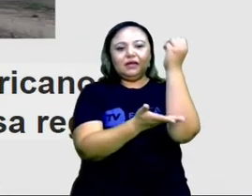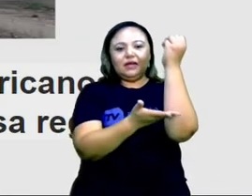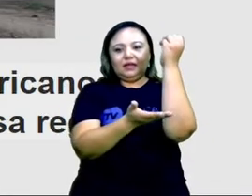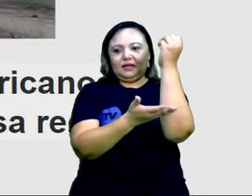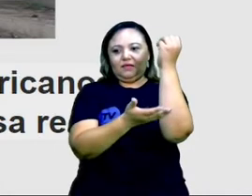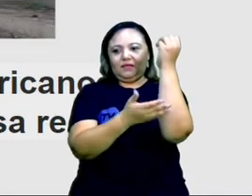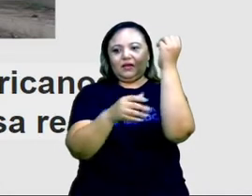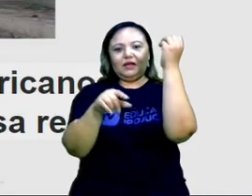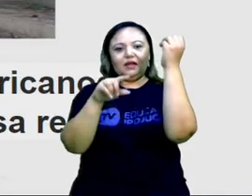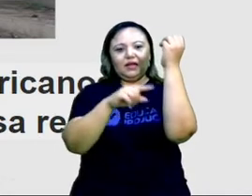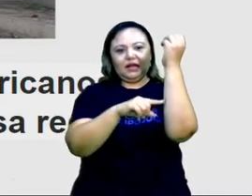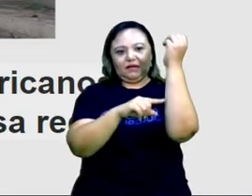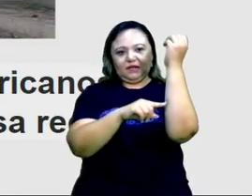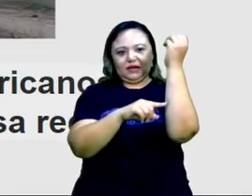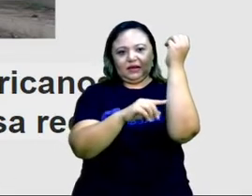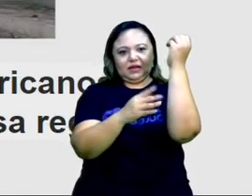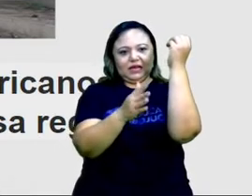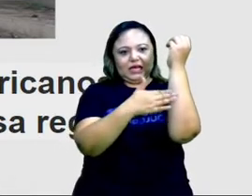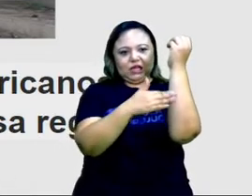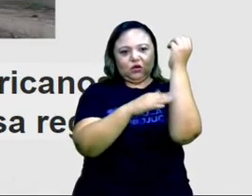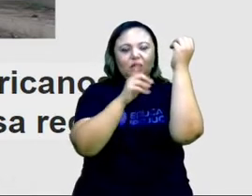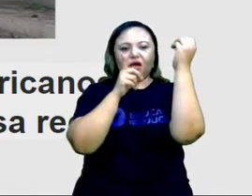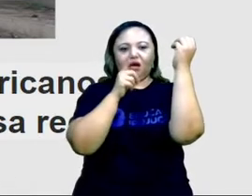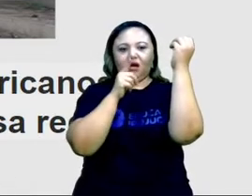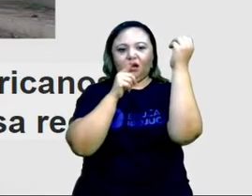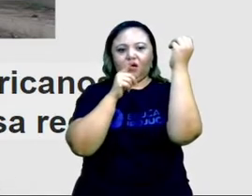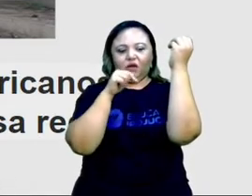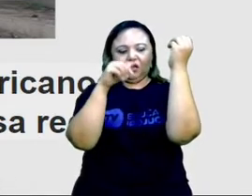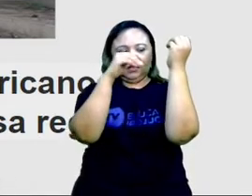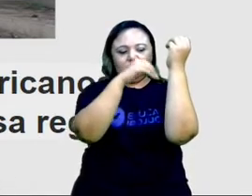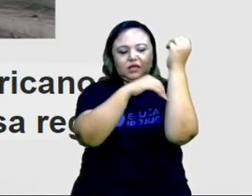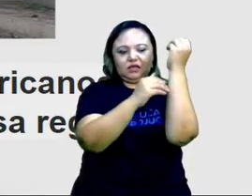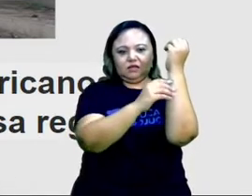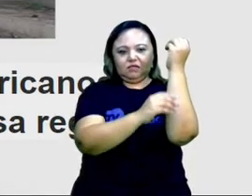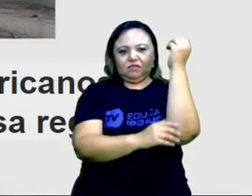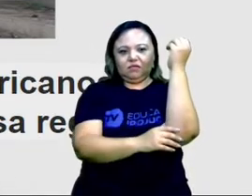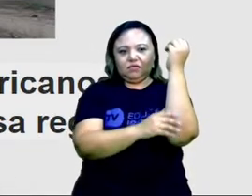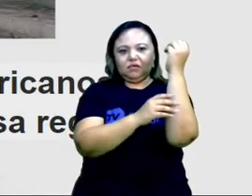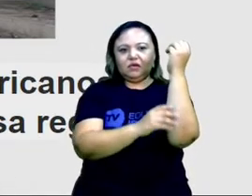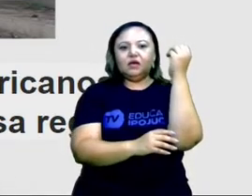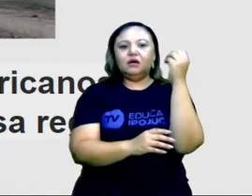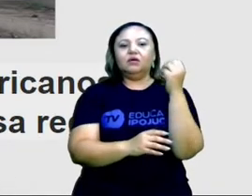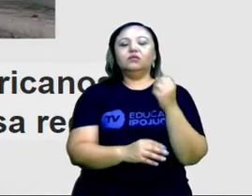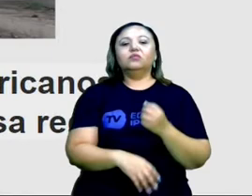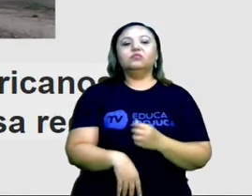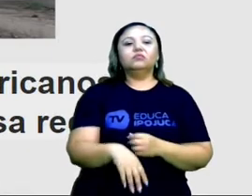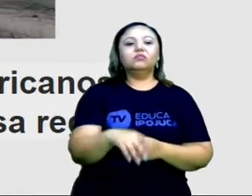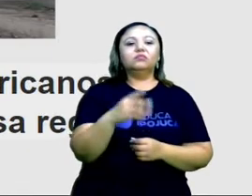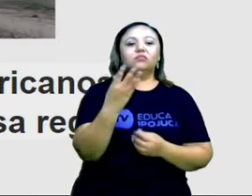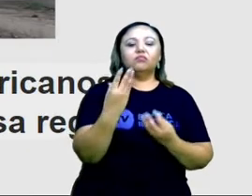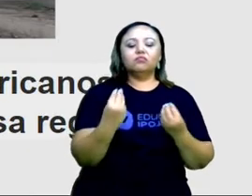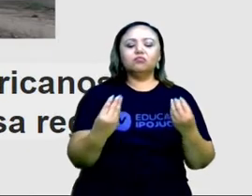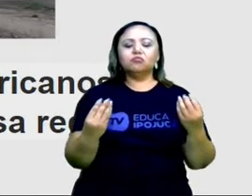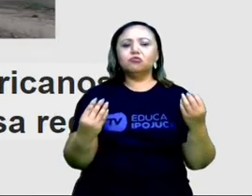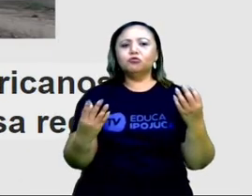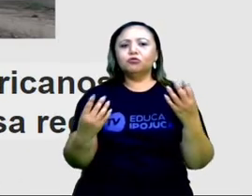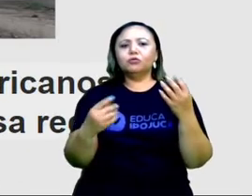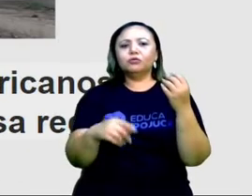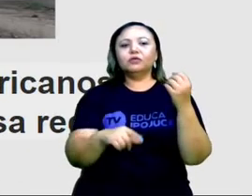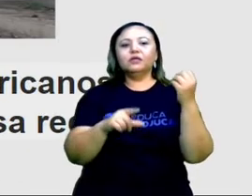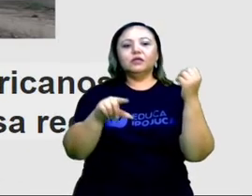essas árvores acumulam água. Quando elas são adultas, elas acumulam mais ou